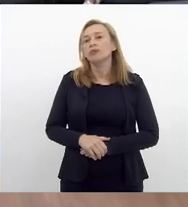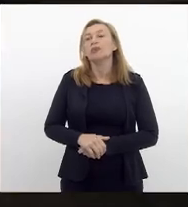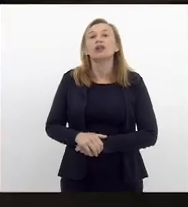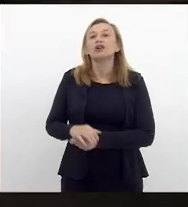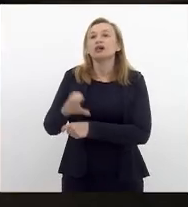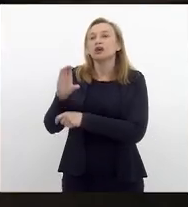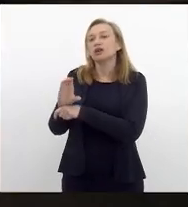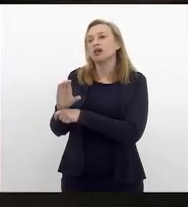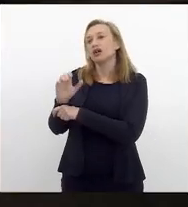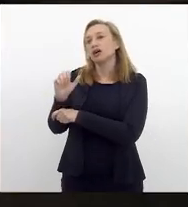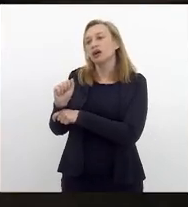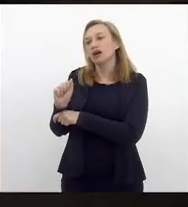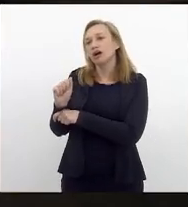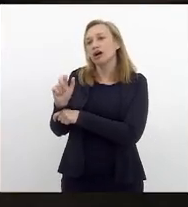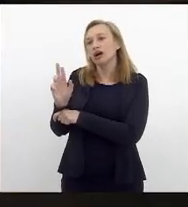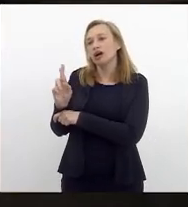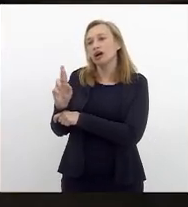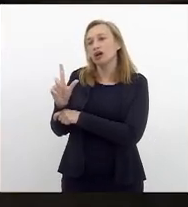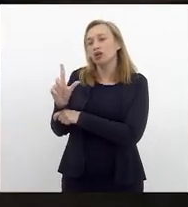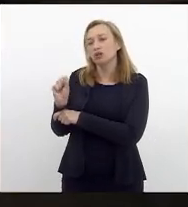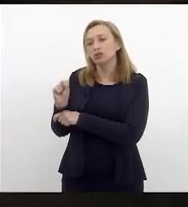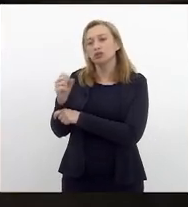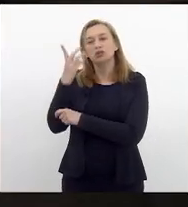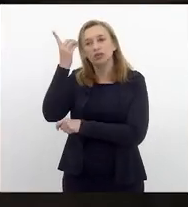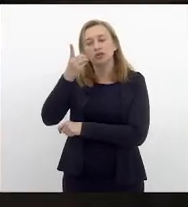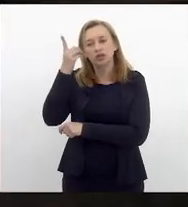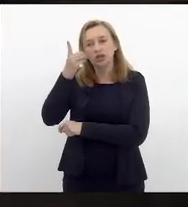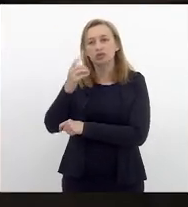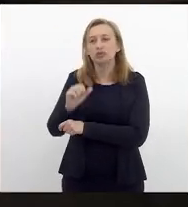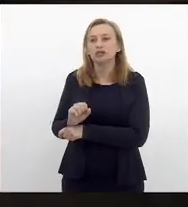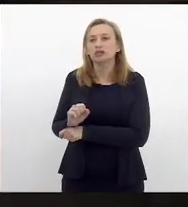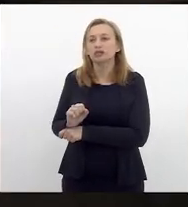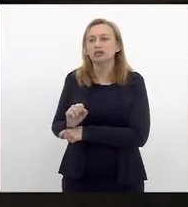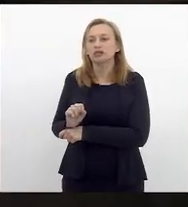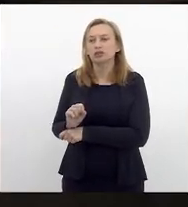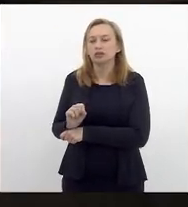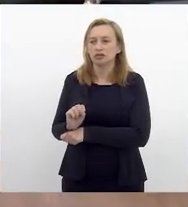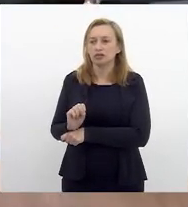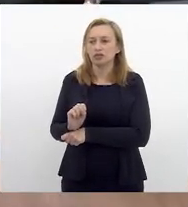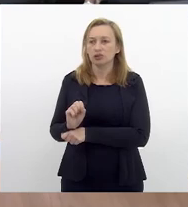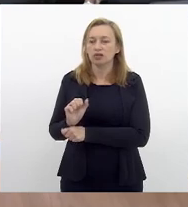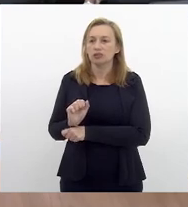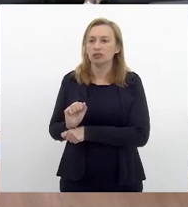Deputado Carlos Macedo. Deputado Carlos Macedo.